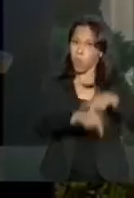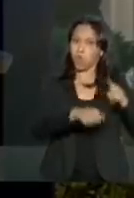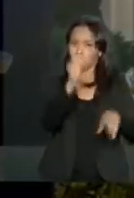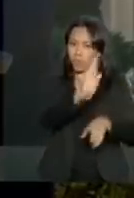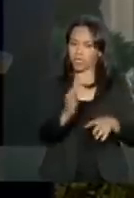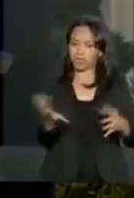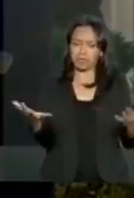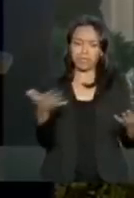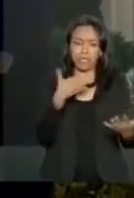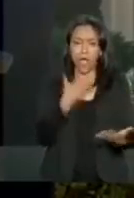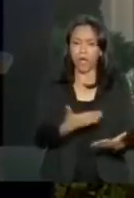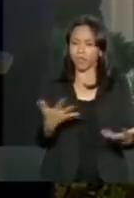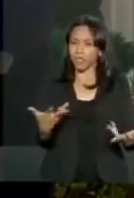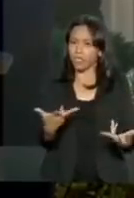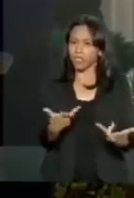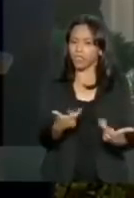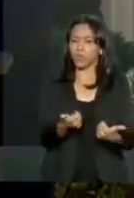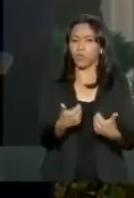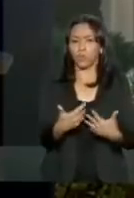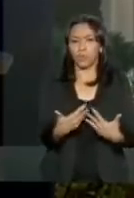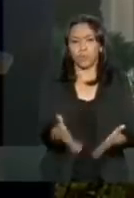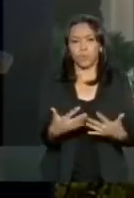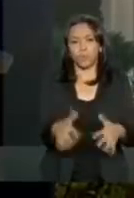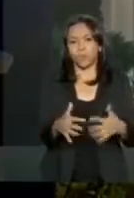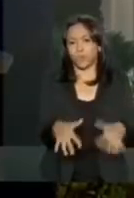incrível. Juntos,